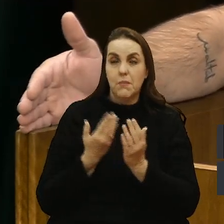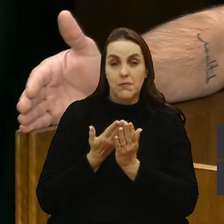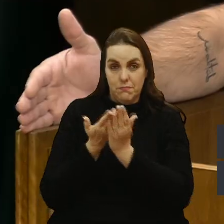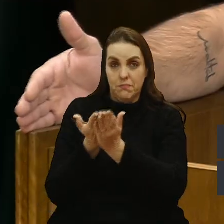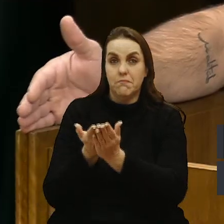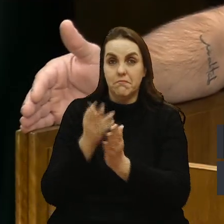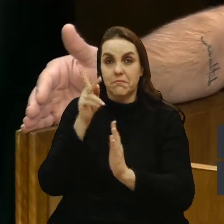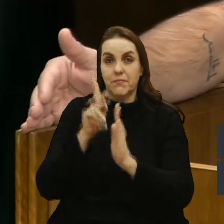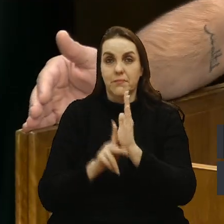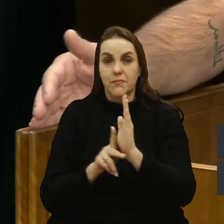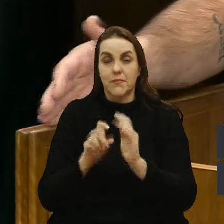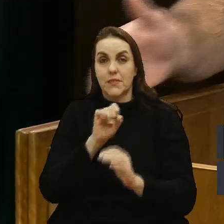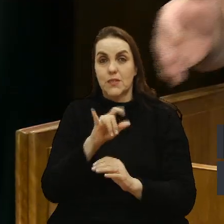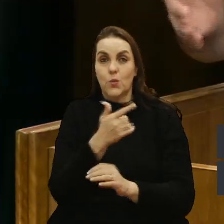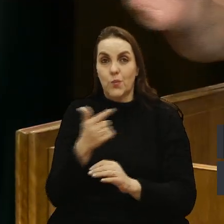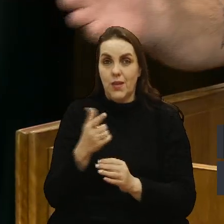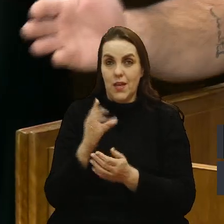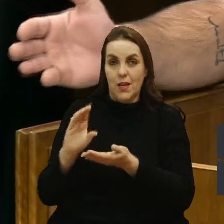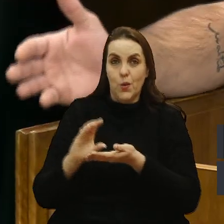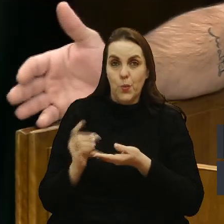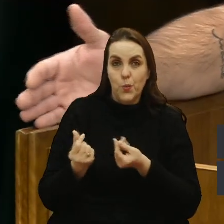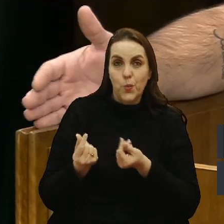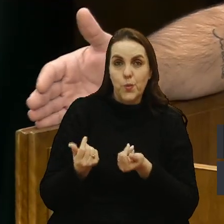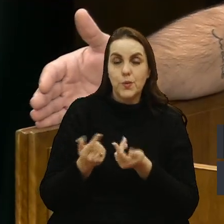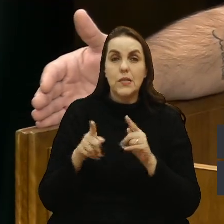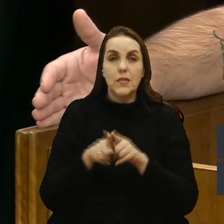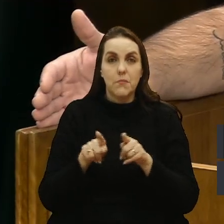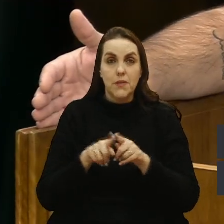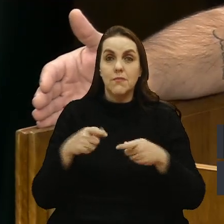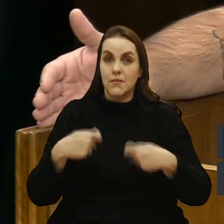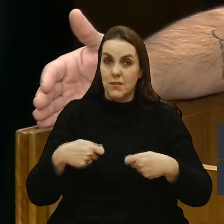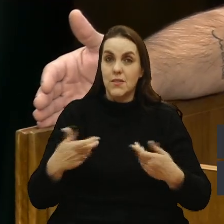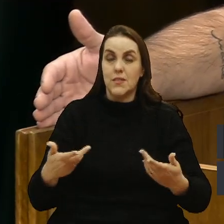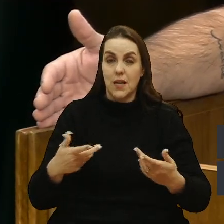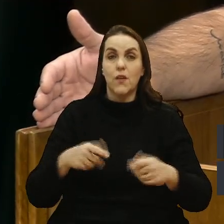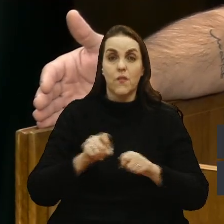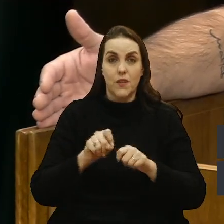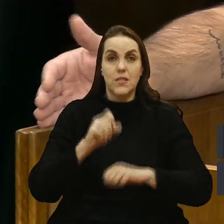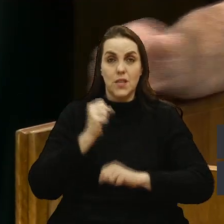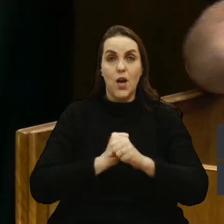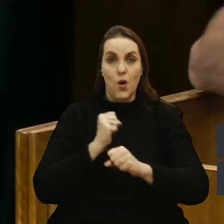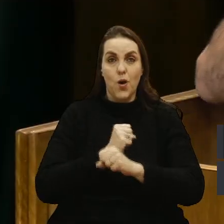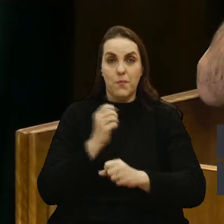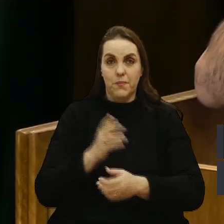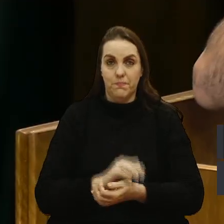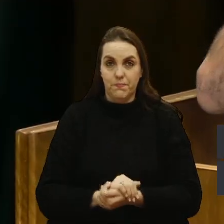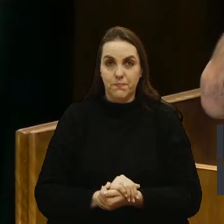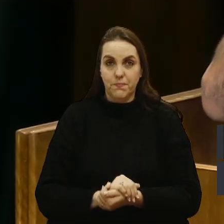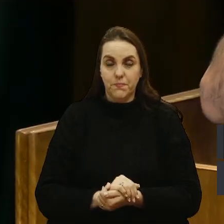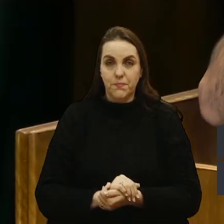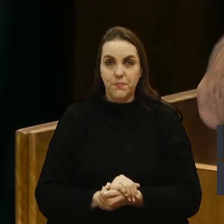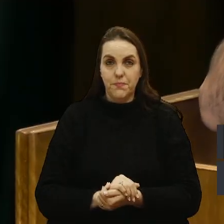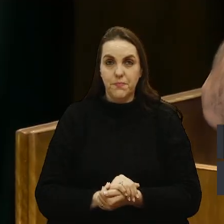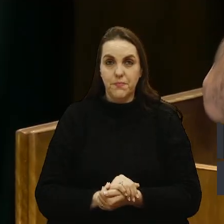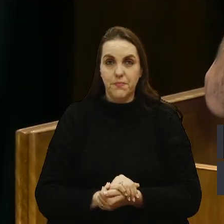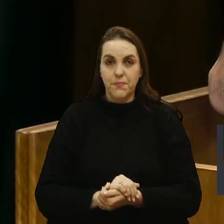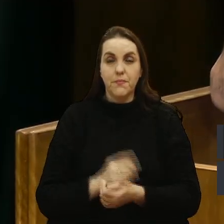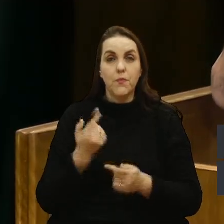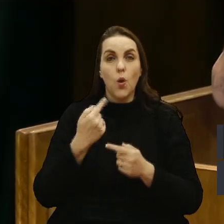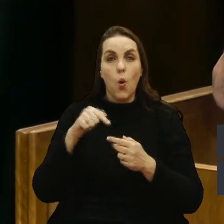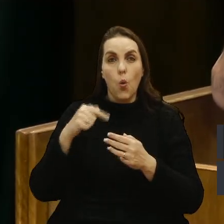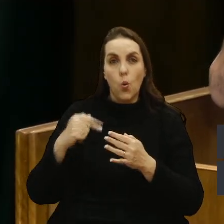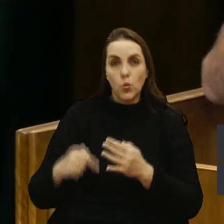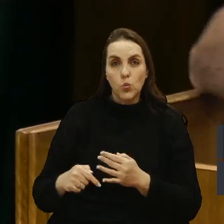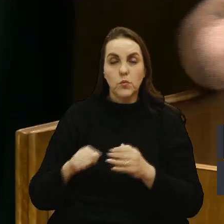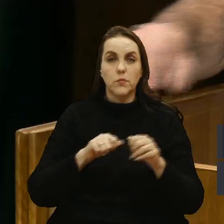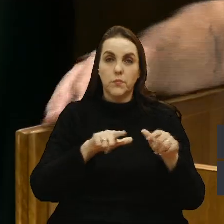se não houver recurso e também, se for necessário, executar a obra. Outros pontos